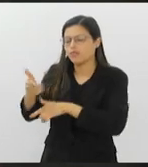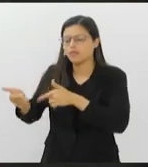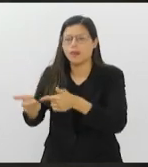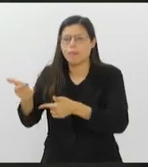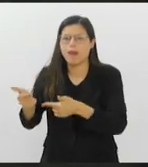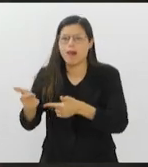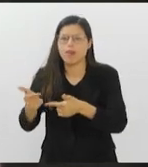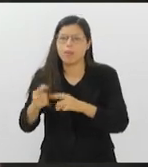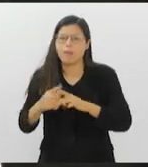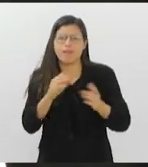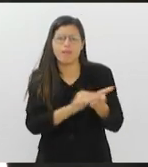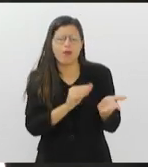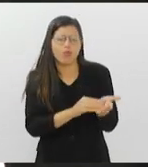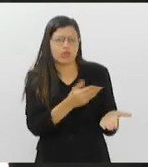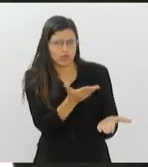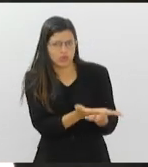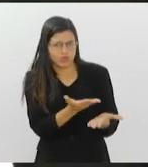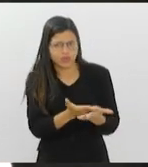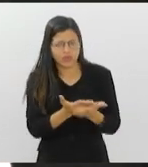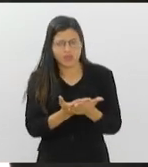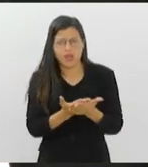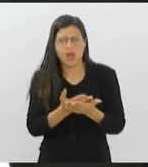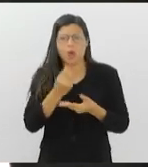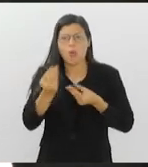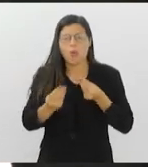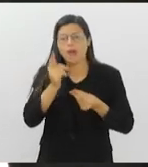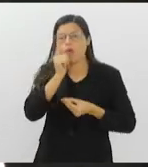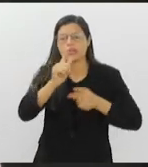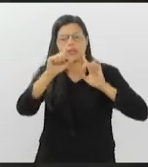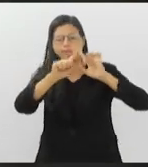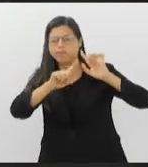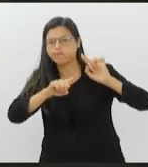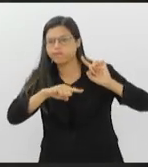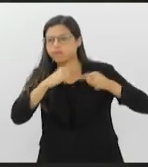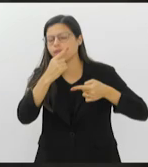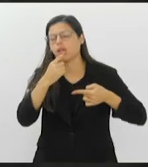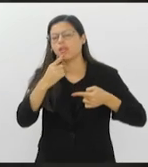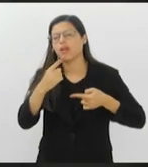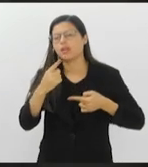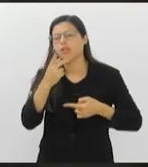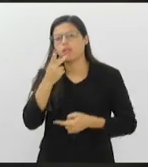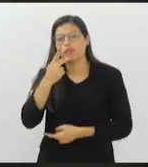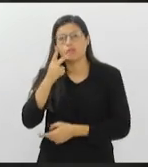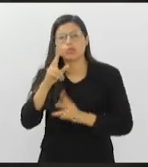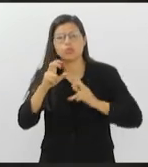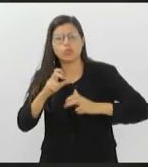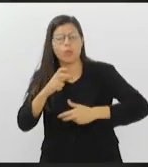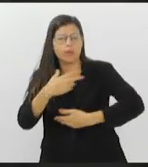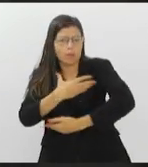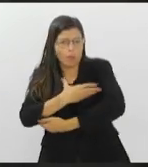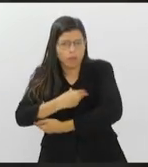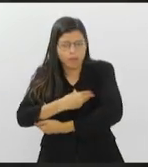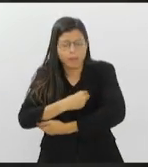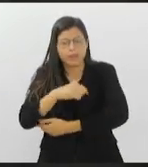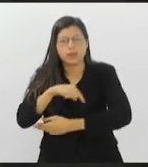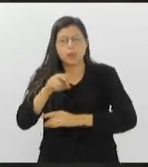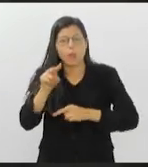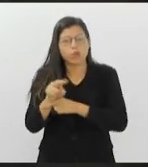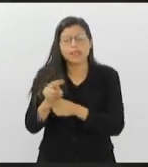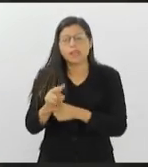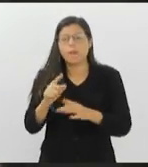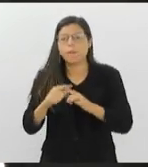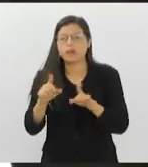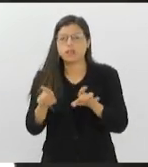né? Qual é o meio dessa mulher ascender socialmente, ter condições, porque aí a gente está falando de amamentação, está falando de proteção, mas está